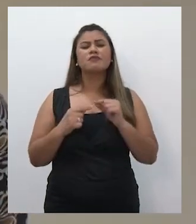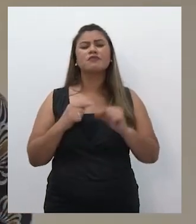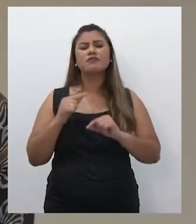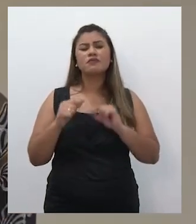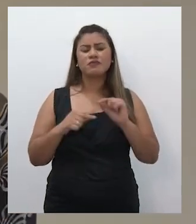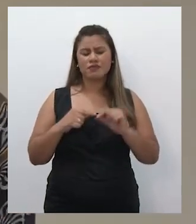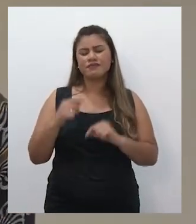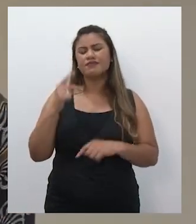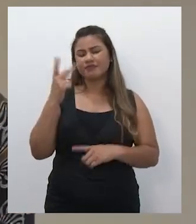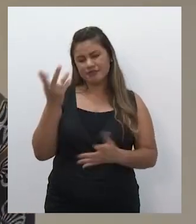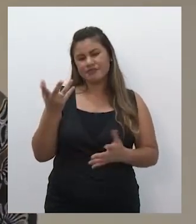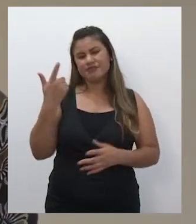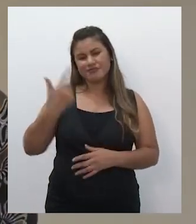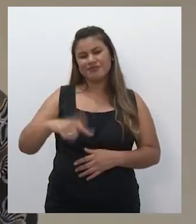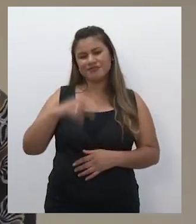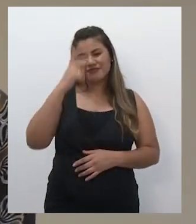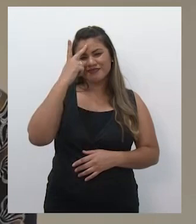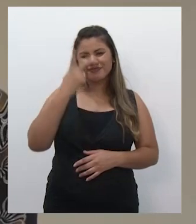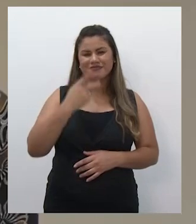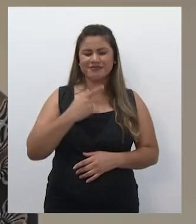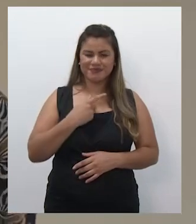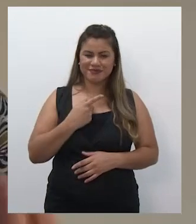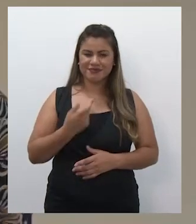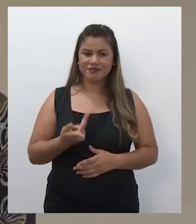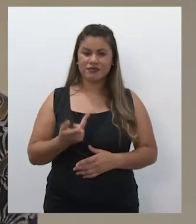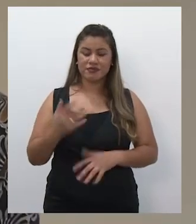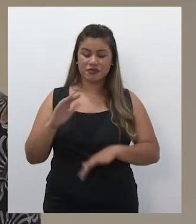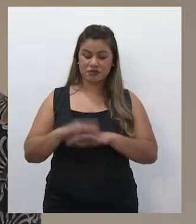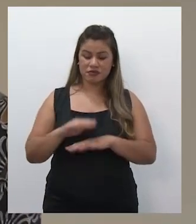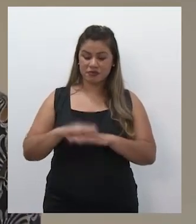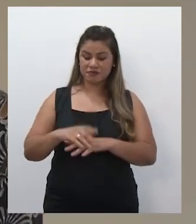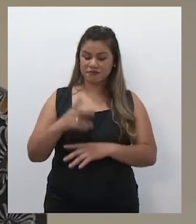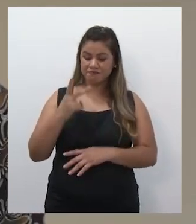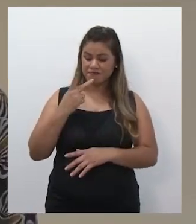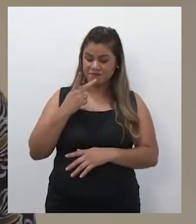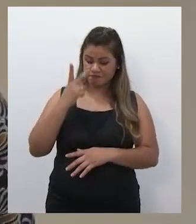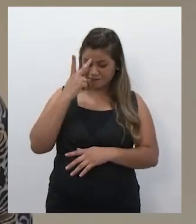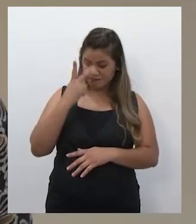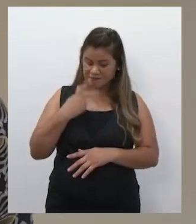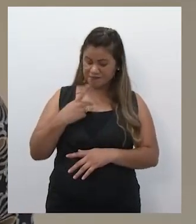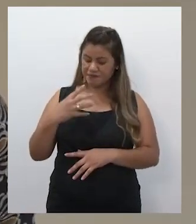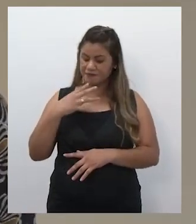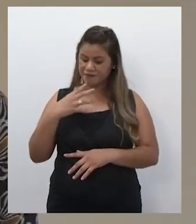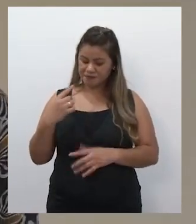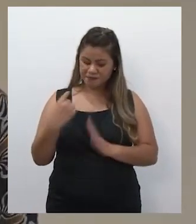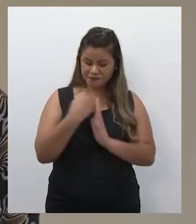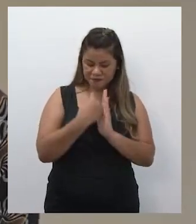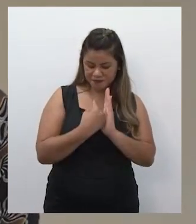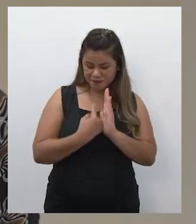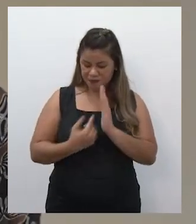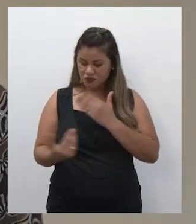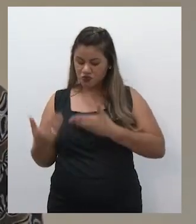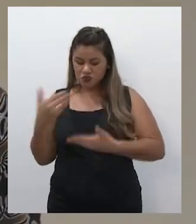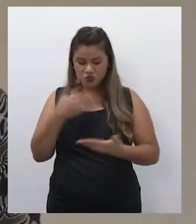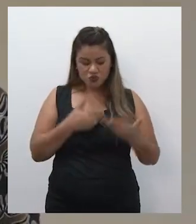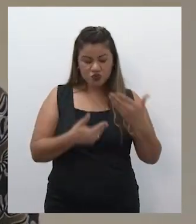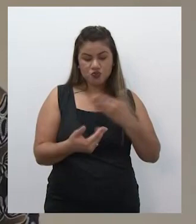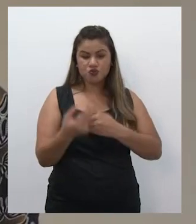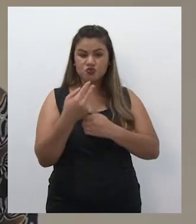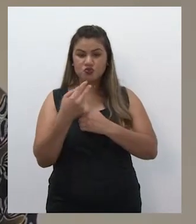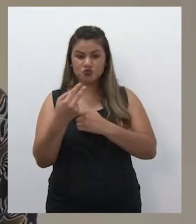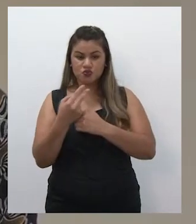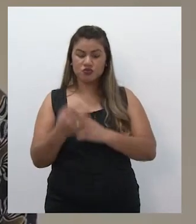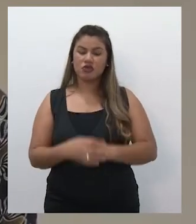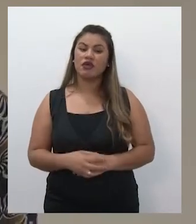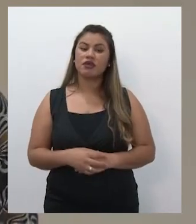desenvolvimento pessoal dos estudantes, a sua capacidade de autoconhecimento e de autocuidado. Ou seja, eles